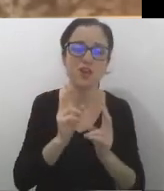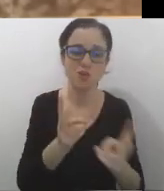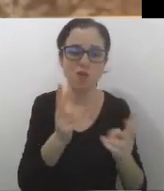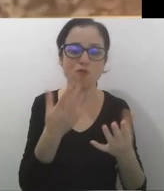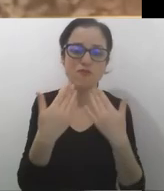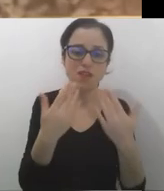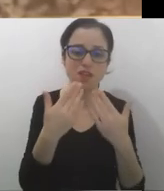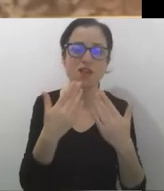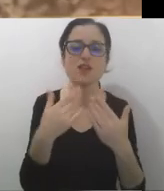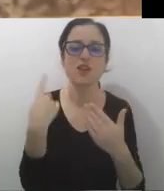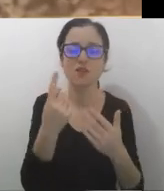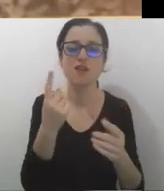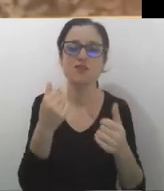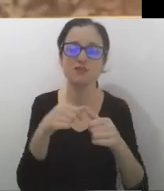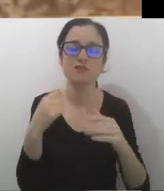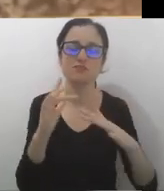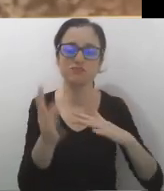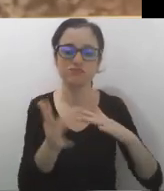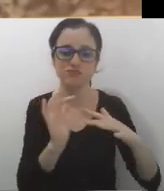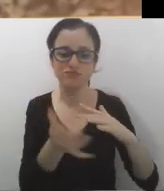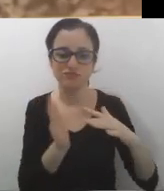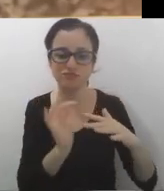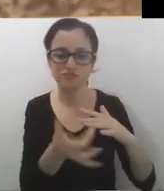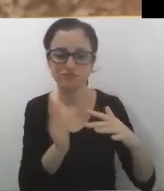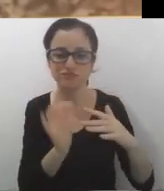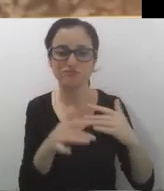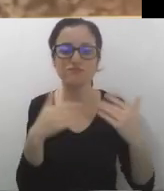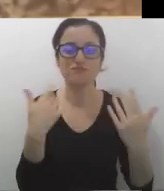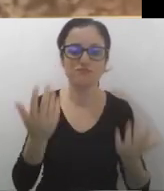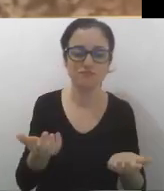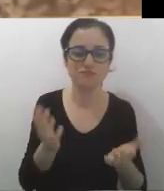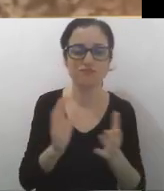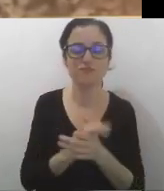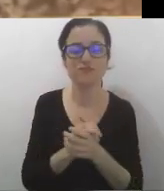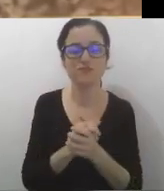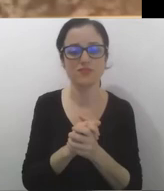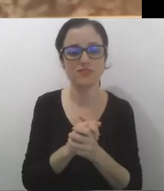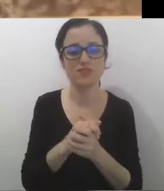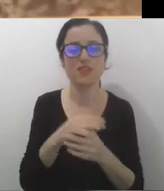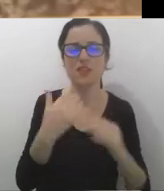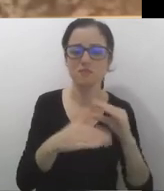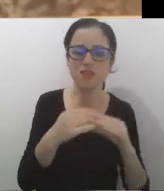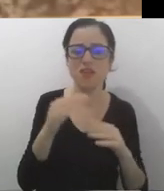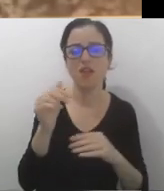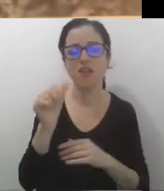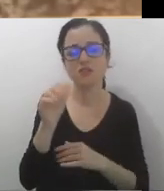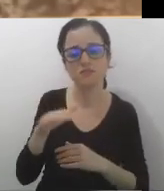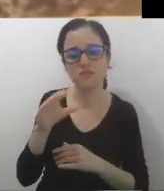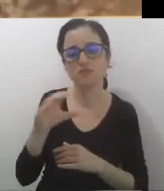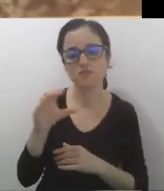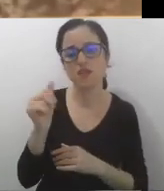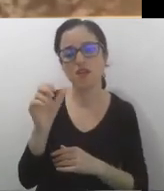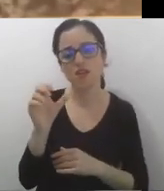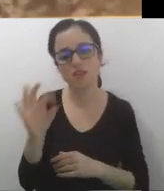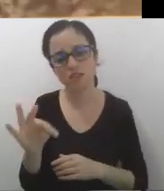e-mails, espaço CC, ACT, tá bom? Então é isso. Obrigada, muito obrigada,